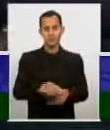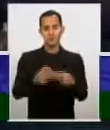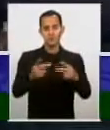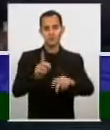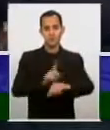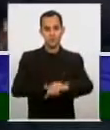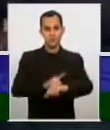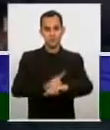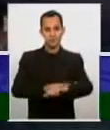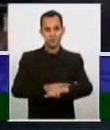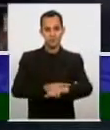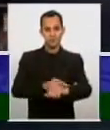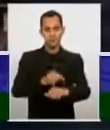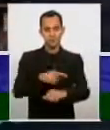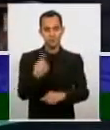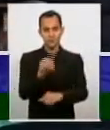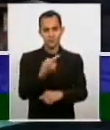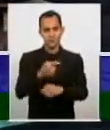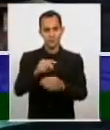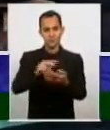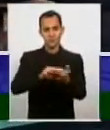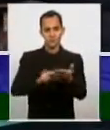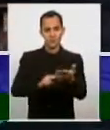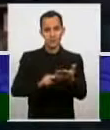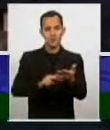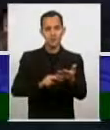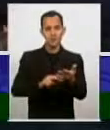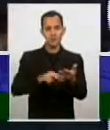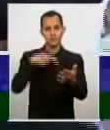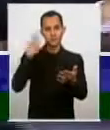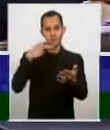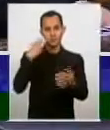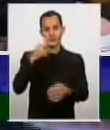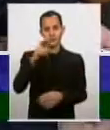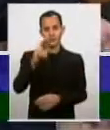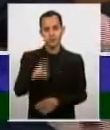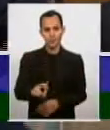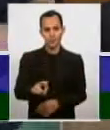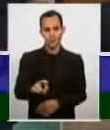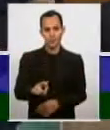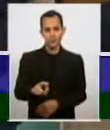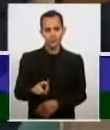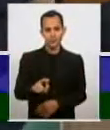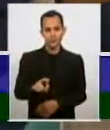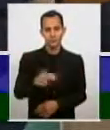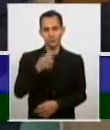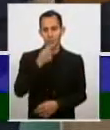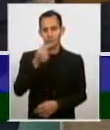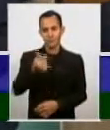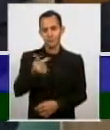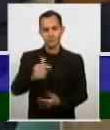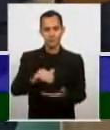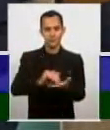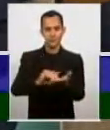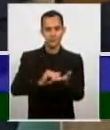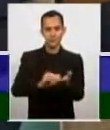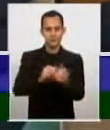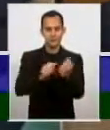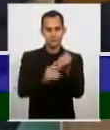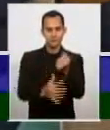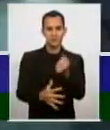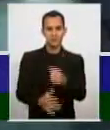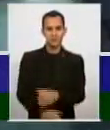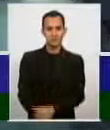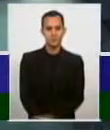Nesse momento, nós passaremos a leitura com o vereador Rod, nosso segundo secretário da mesa